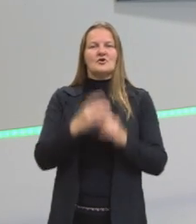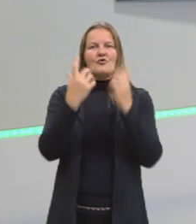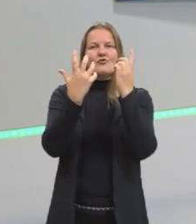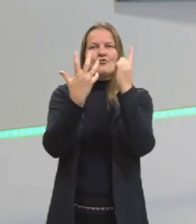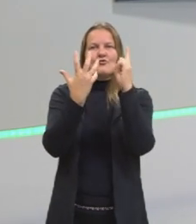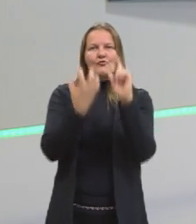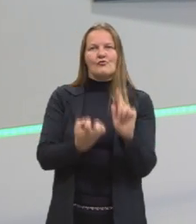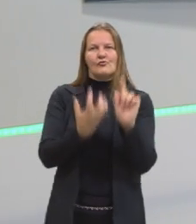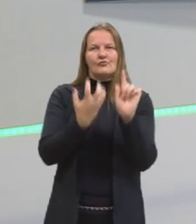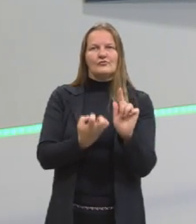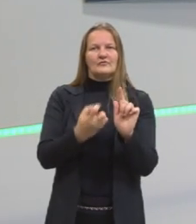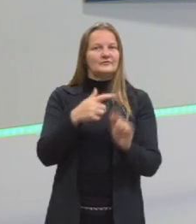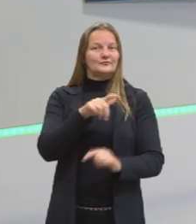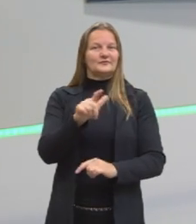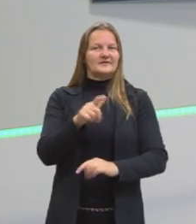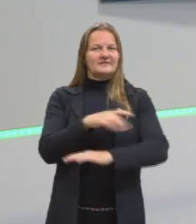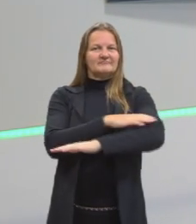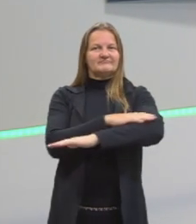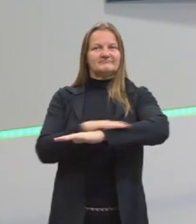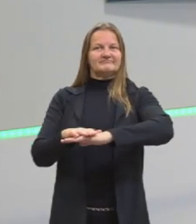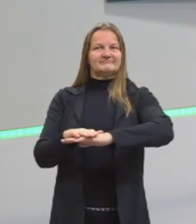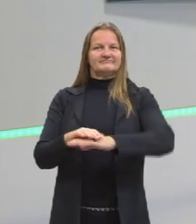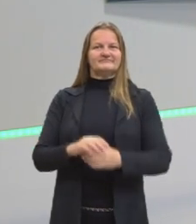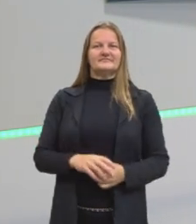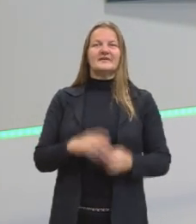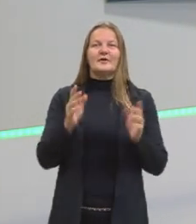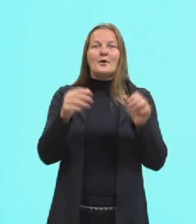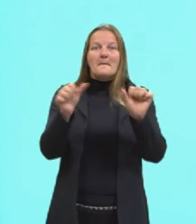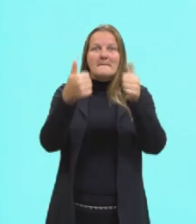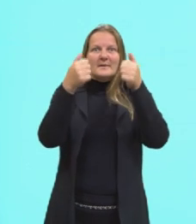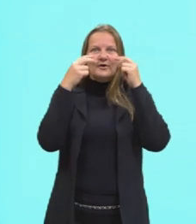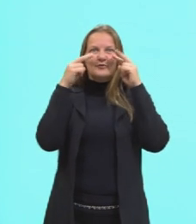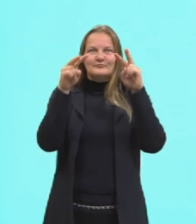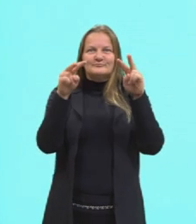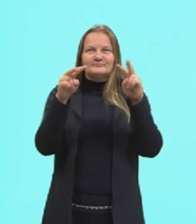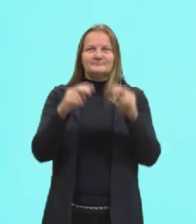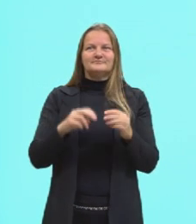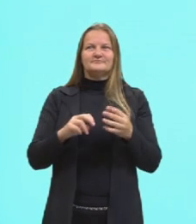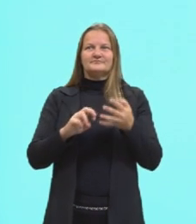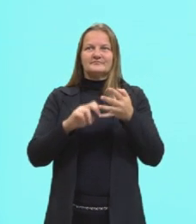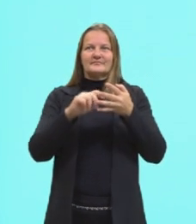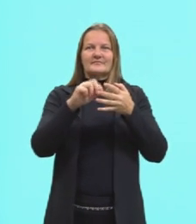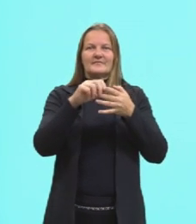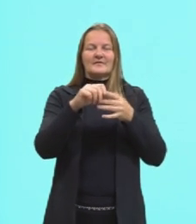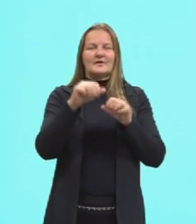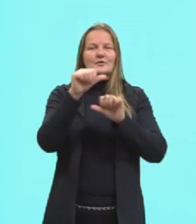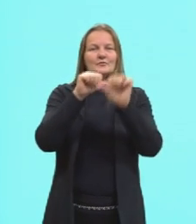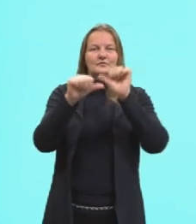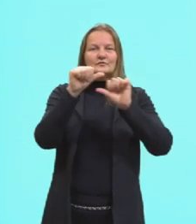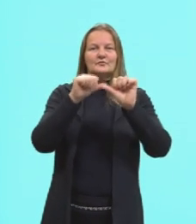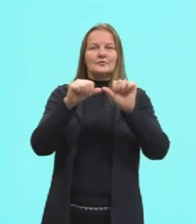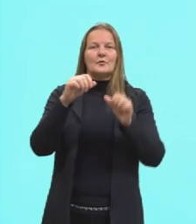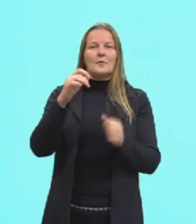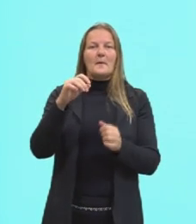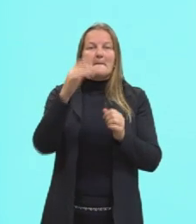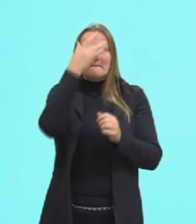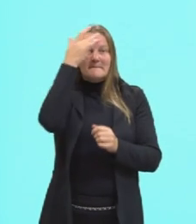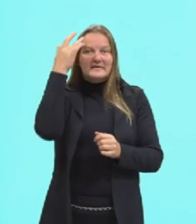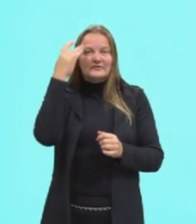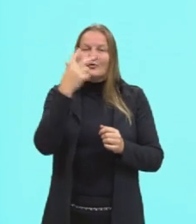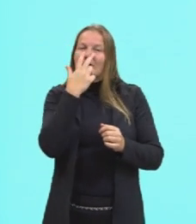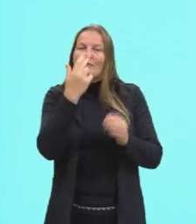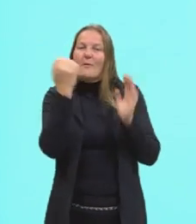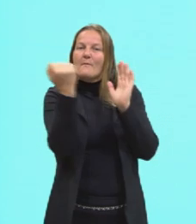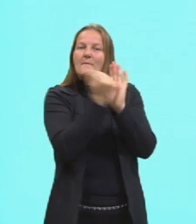aqui a gente separam você para um pouquinho melhor né Ó eu peguei aquela pessoa e transformou em um pontinho como a gente já